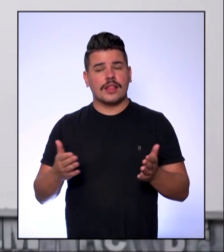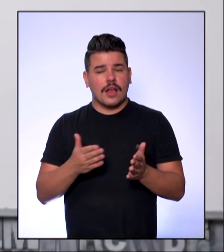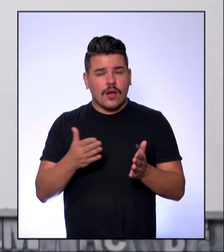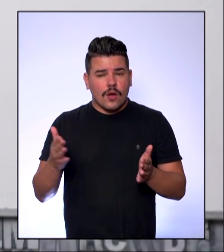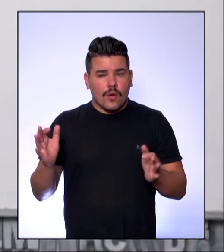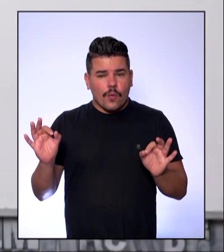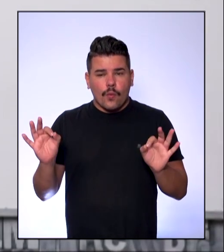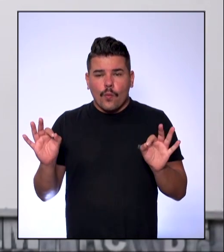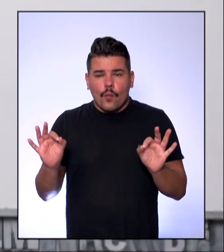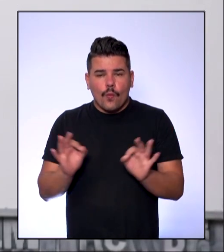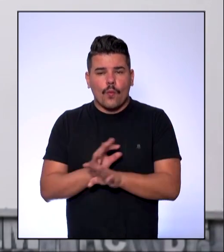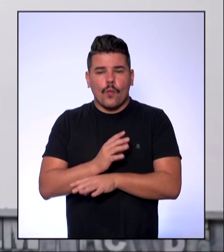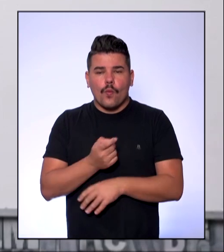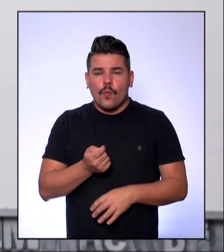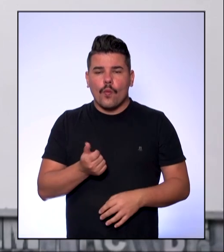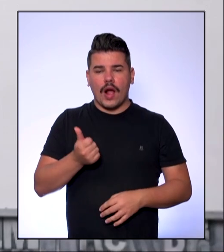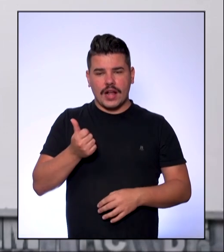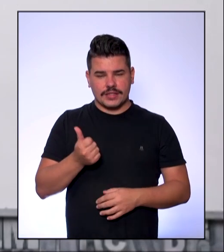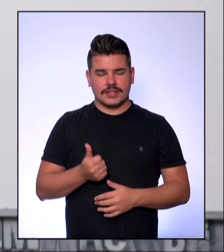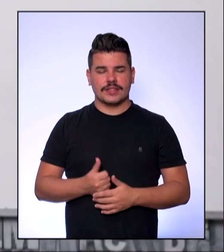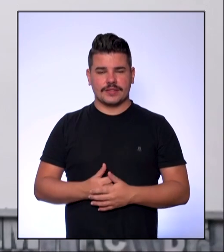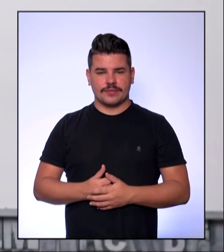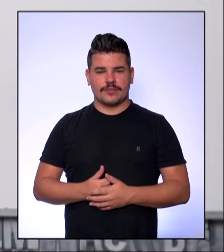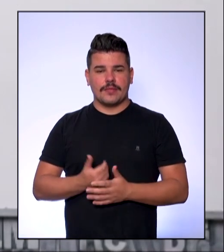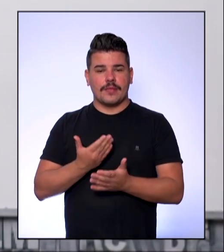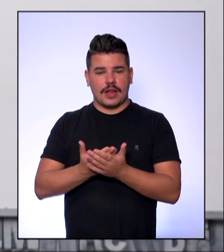aqui a nossa aula.